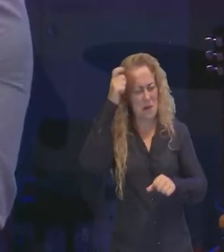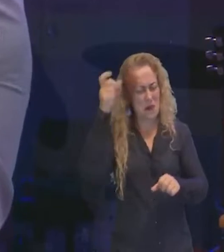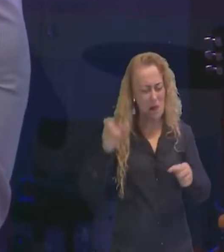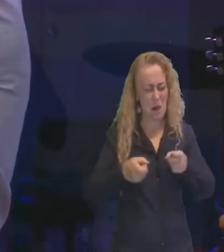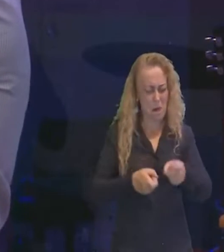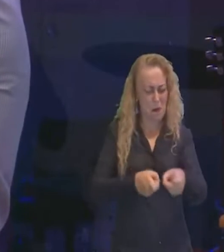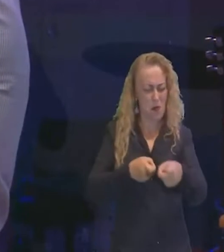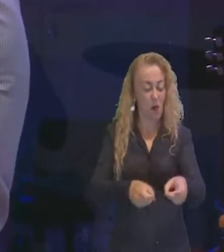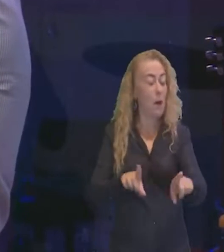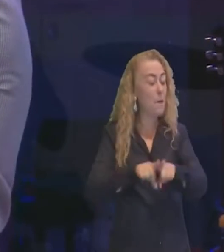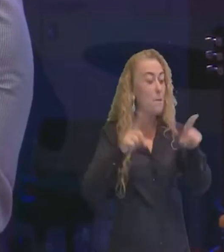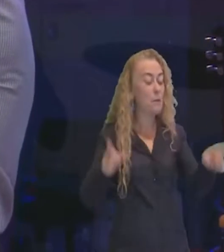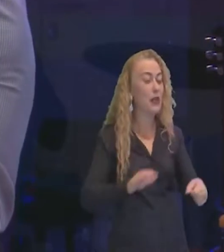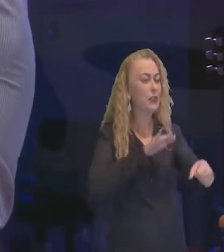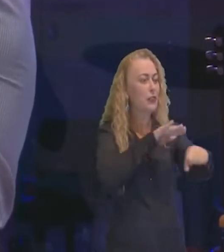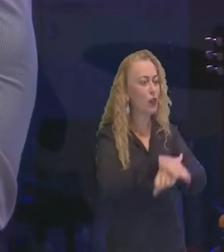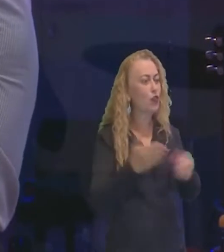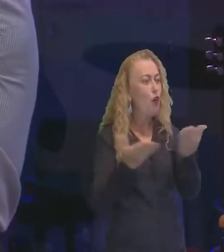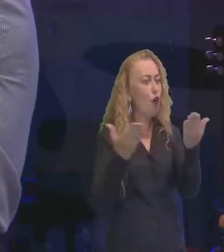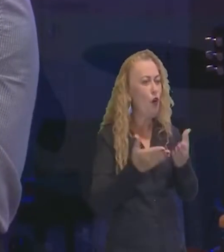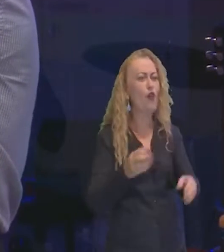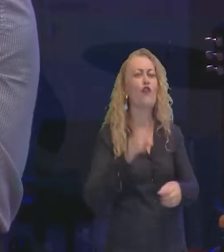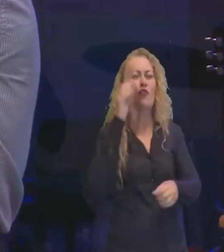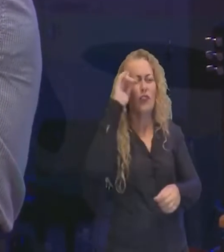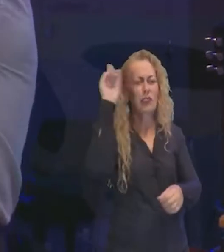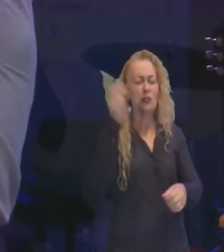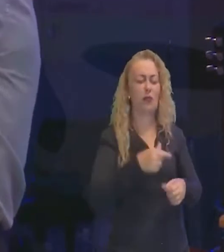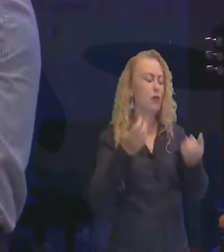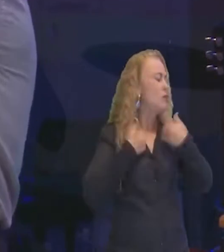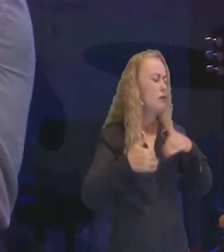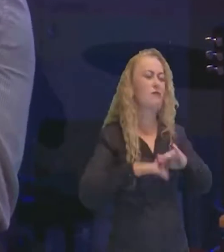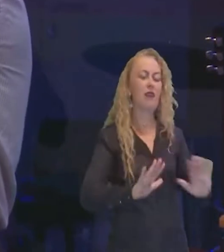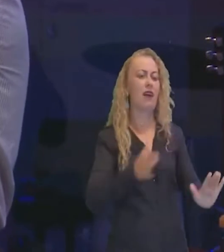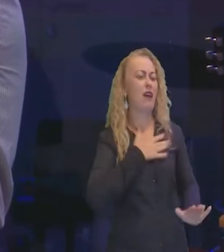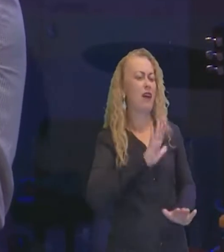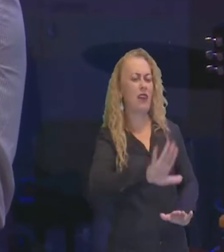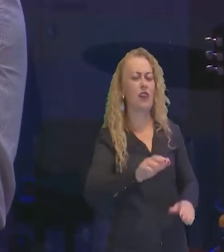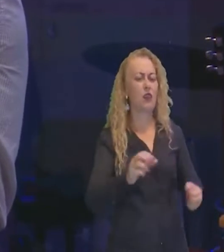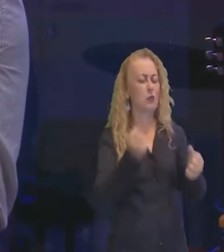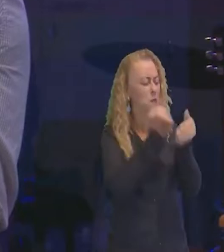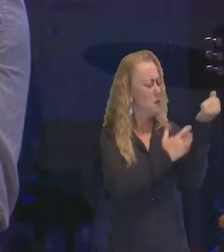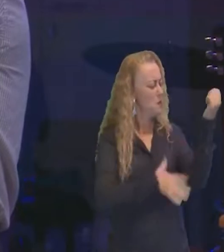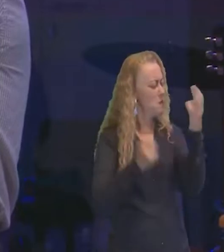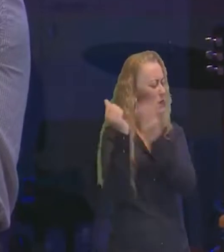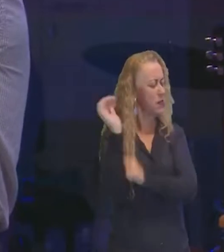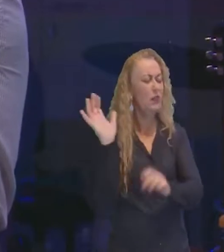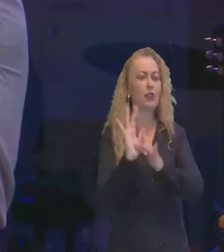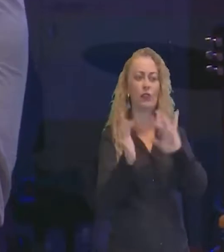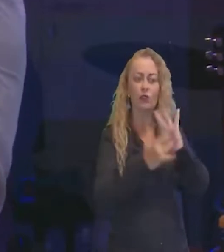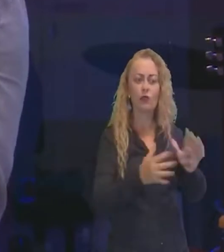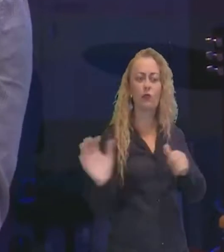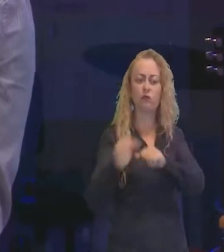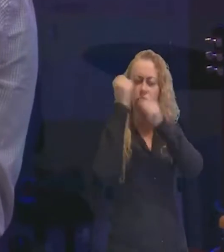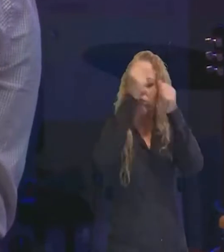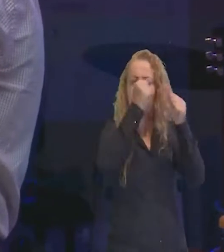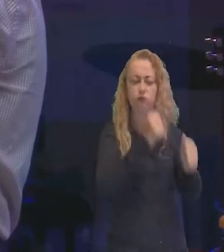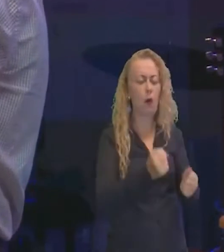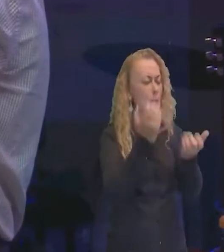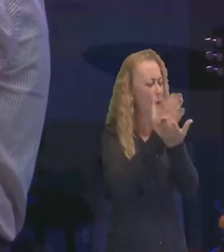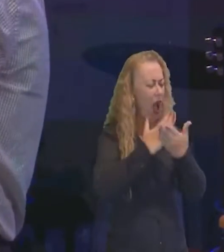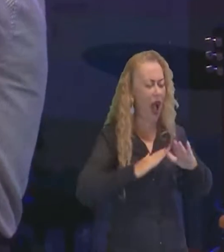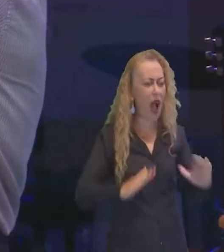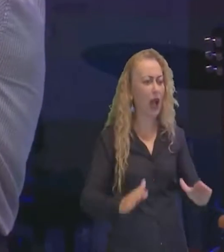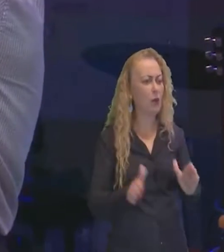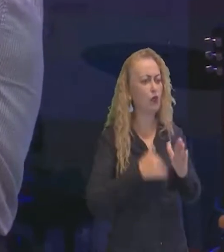mas nessa noite o Senhor vai desfazê-la. O sangue de Jesus tem poder para desfazer tudo